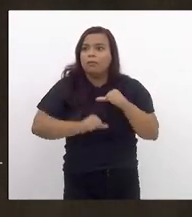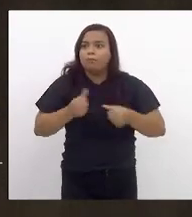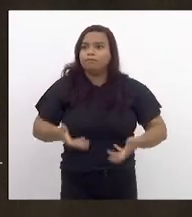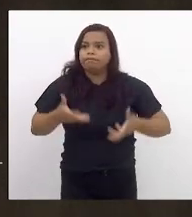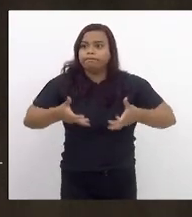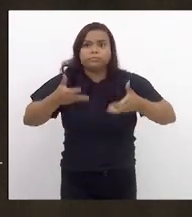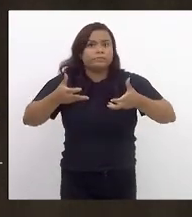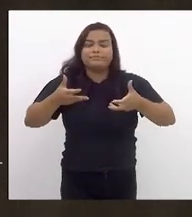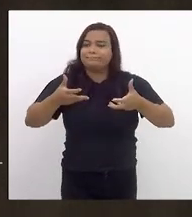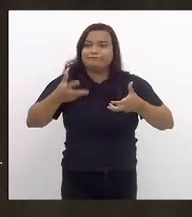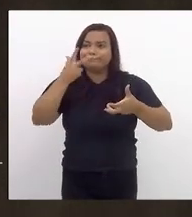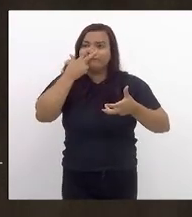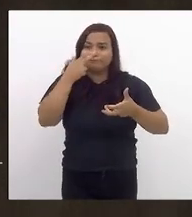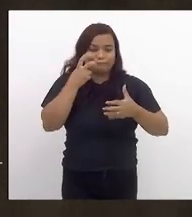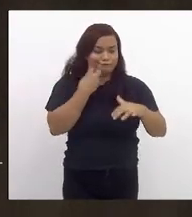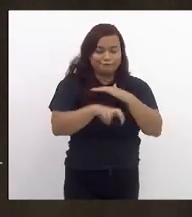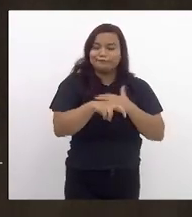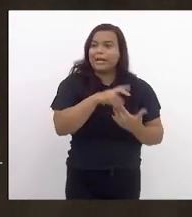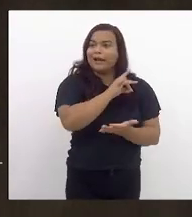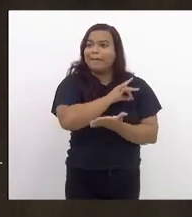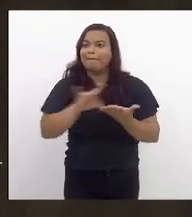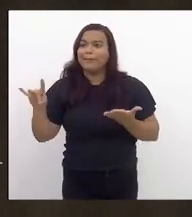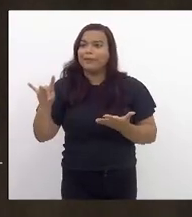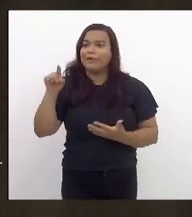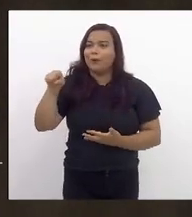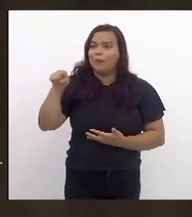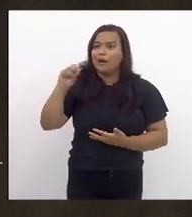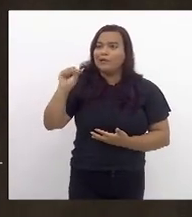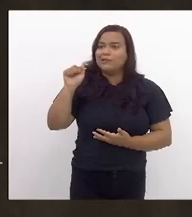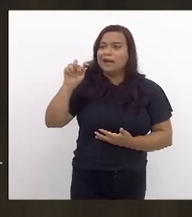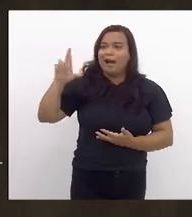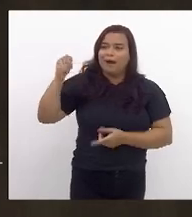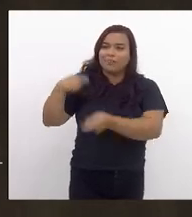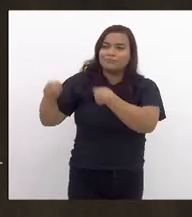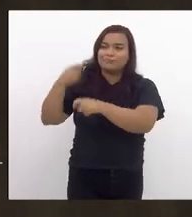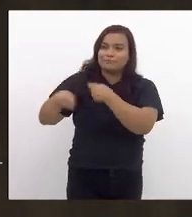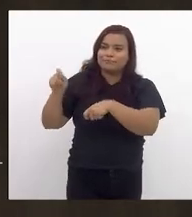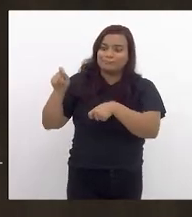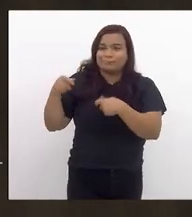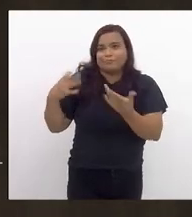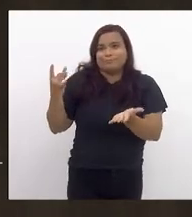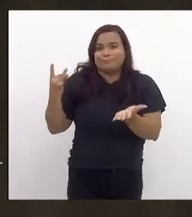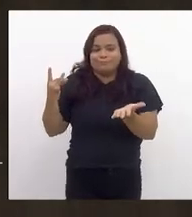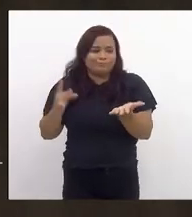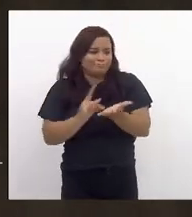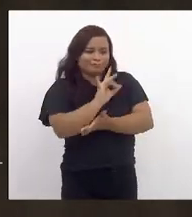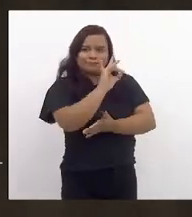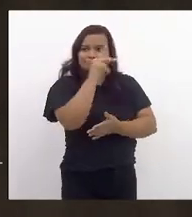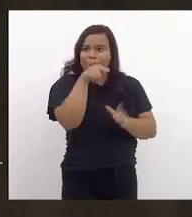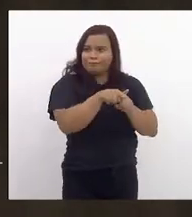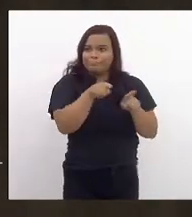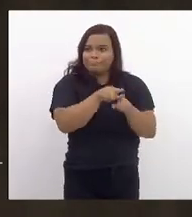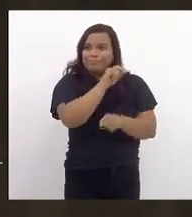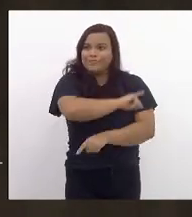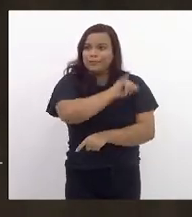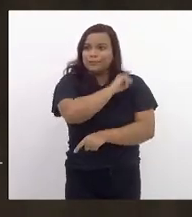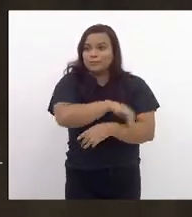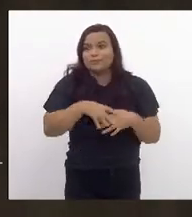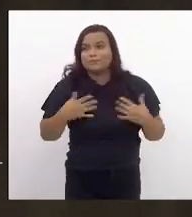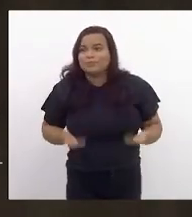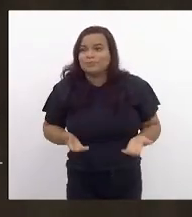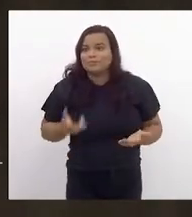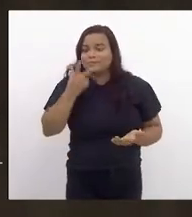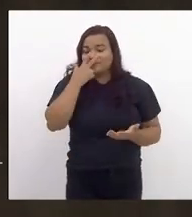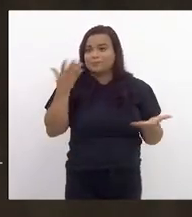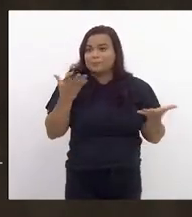é inimigo do Saara, da Saara, e, consequentemente, inimigo do Rio de Janeiro, porque nesse momento de reconstrução deveria